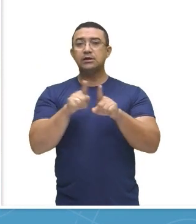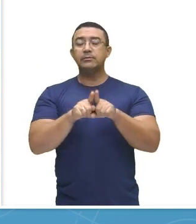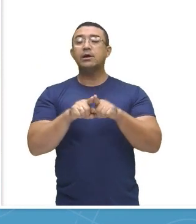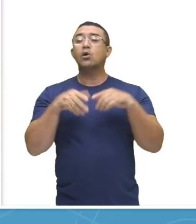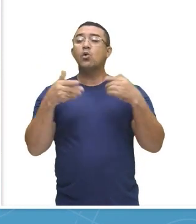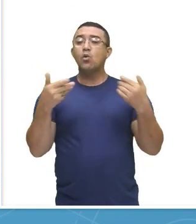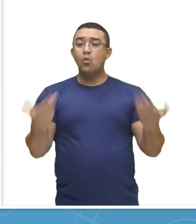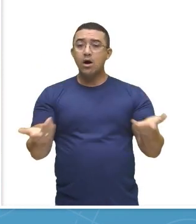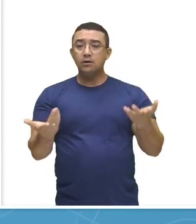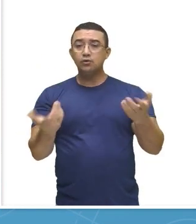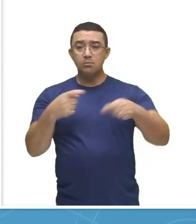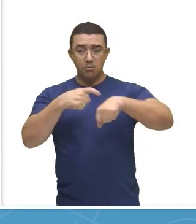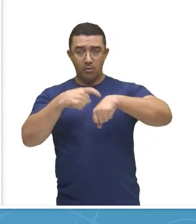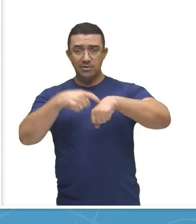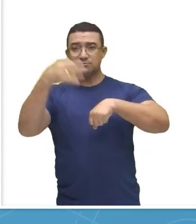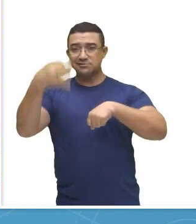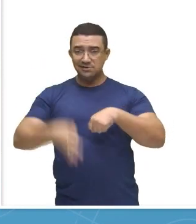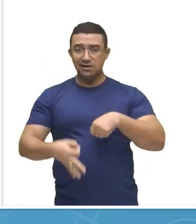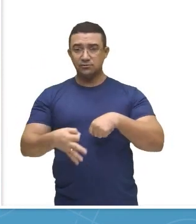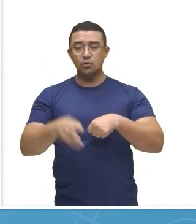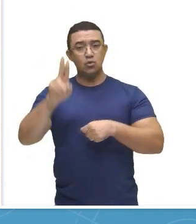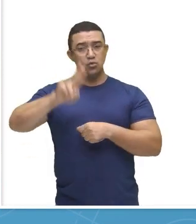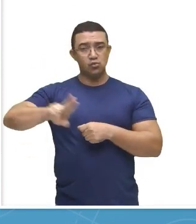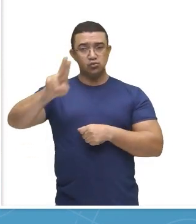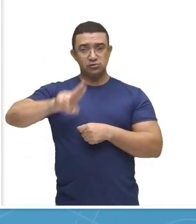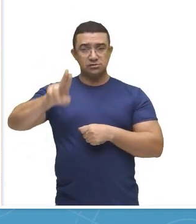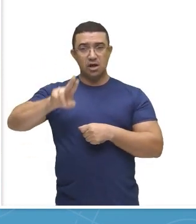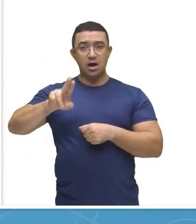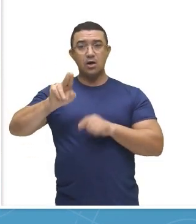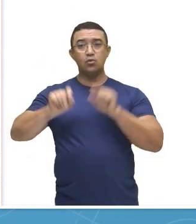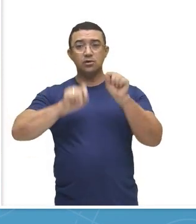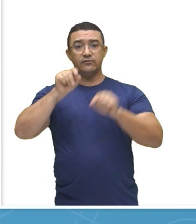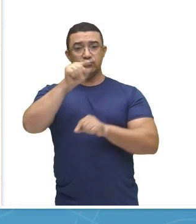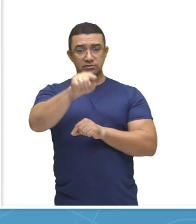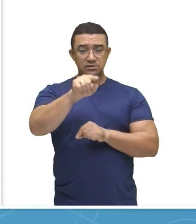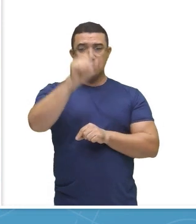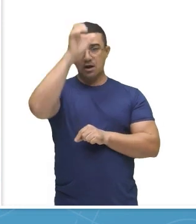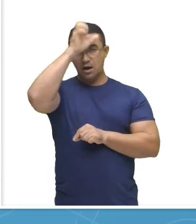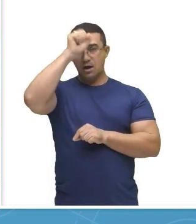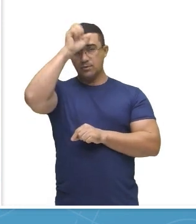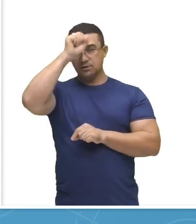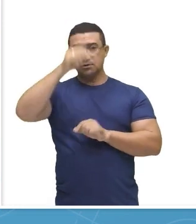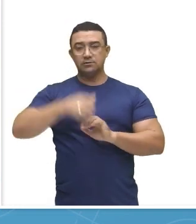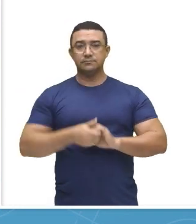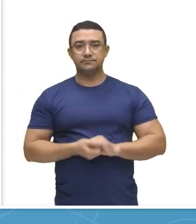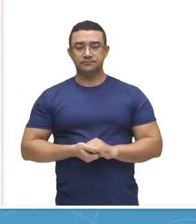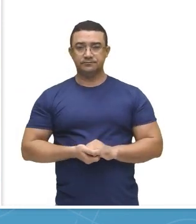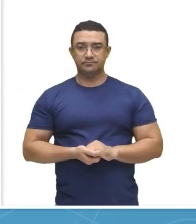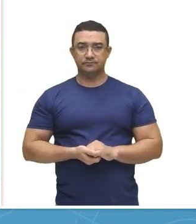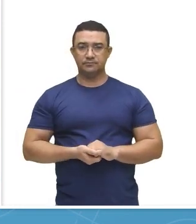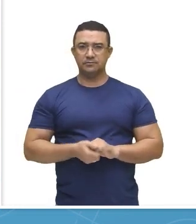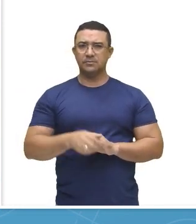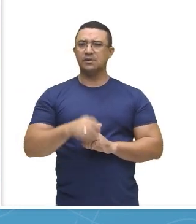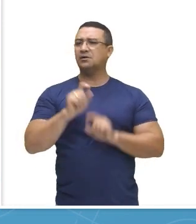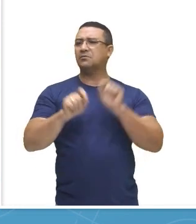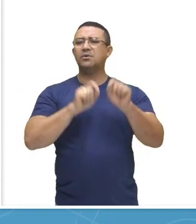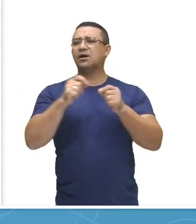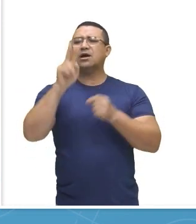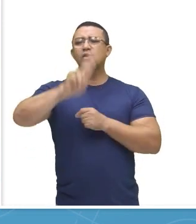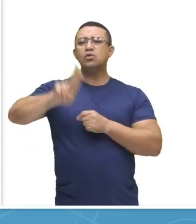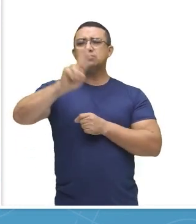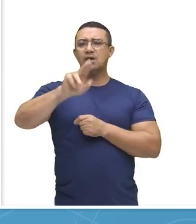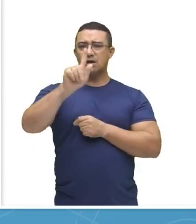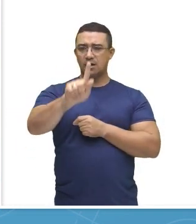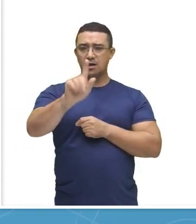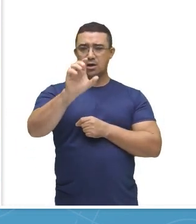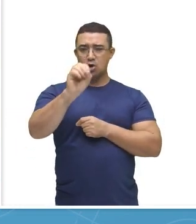situações você vai usar o que você está aprendendo, tá? Então, going to é o uso. Para que eu vou usar isso? É